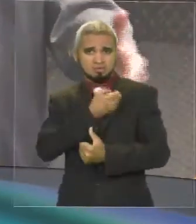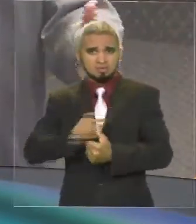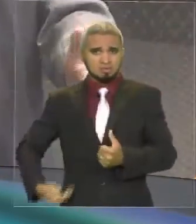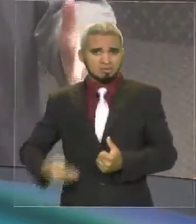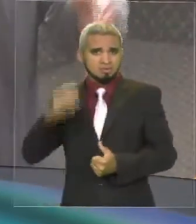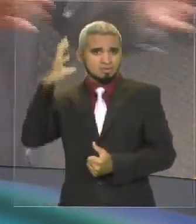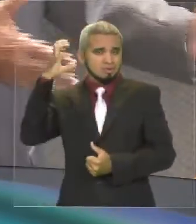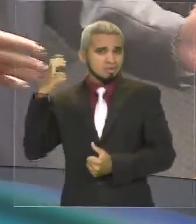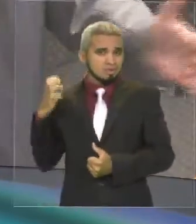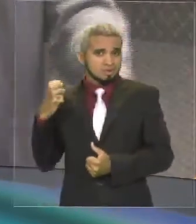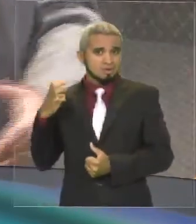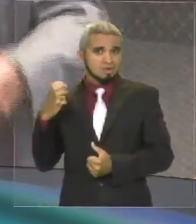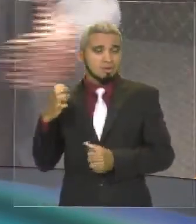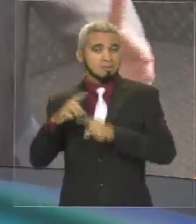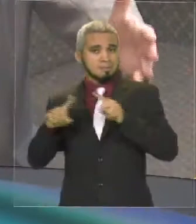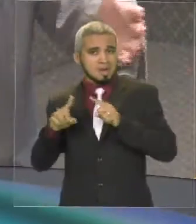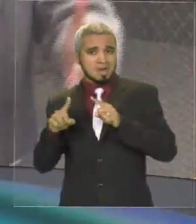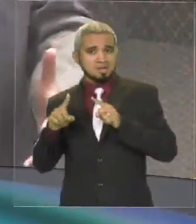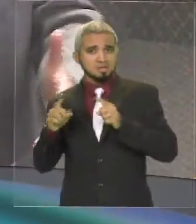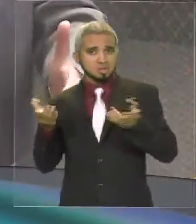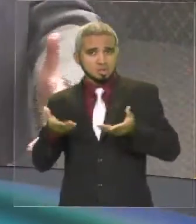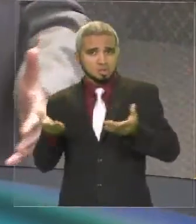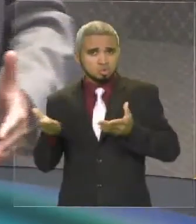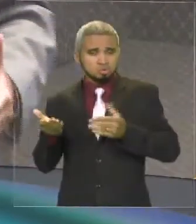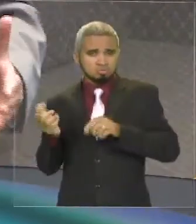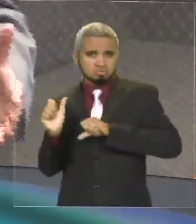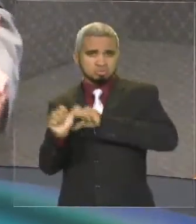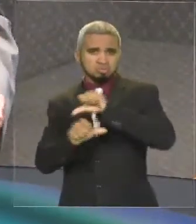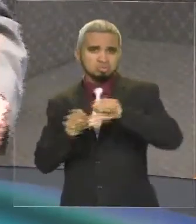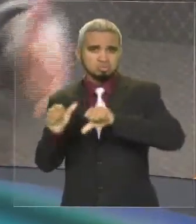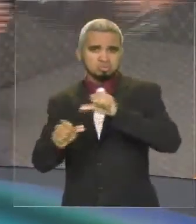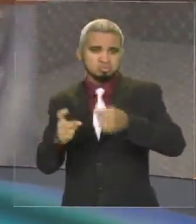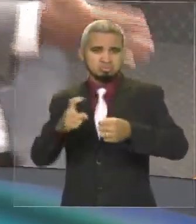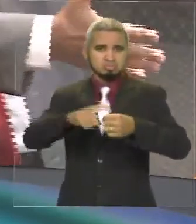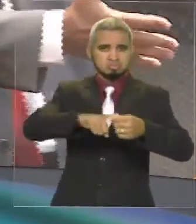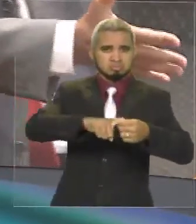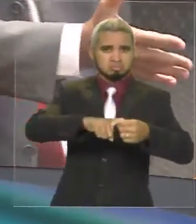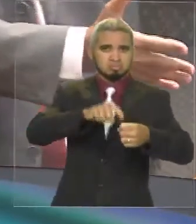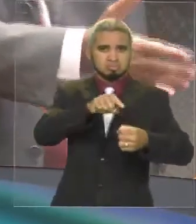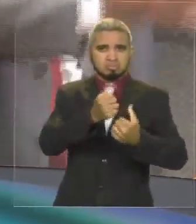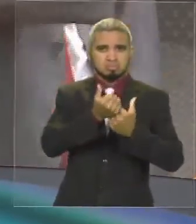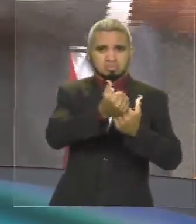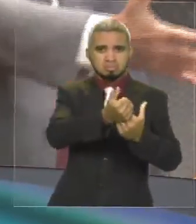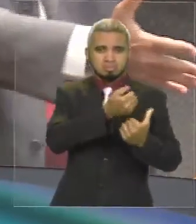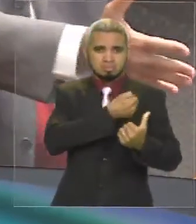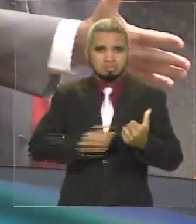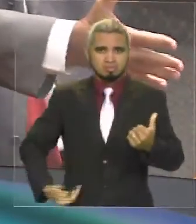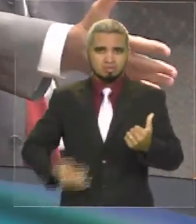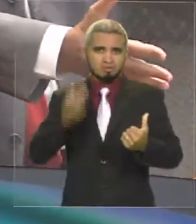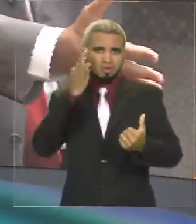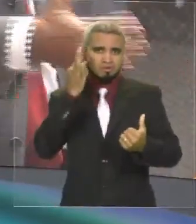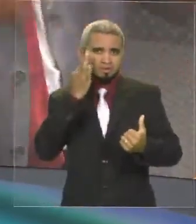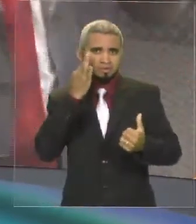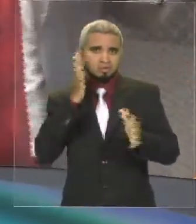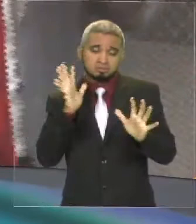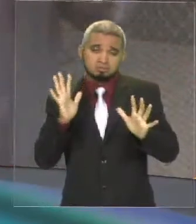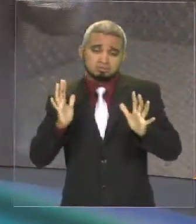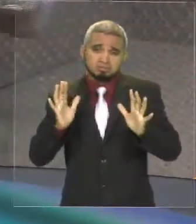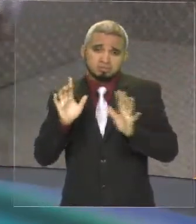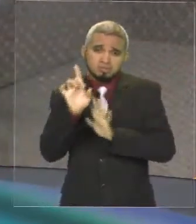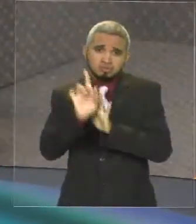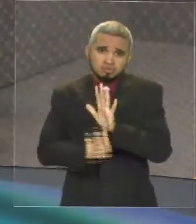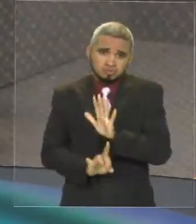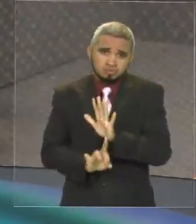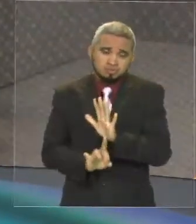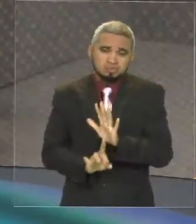por questão de convicção ou sobrevivência política, em determinado momento apoiam o atual governo. É da política. A minha formação